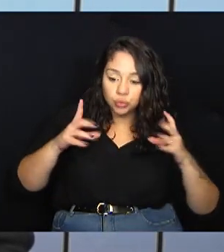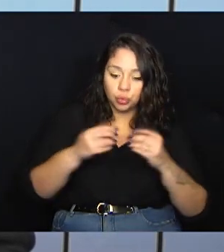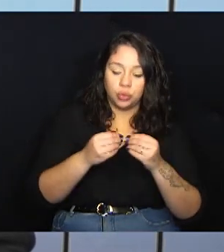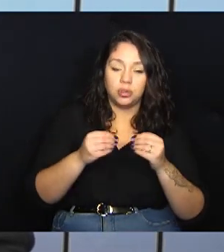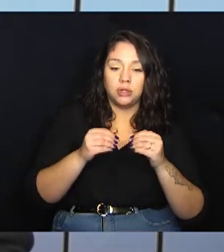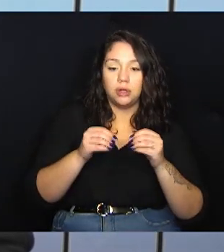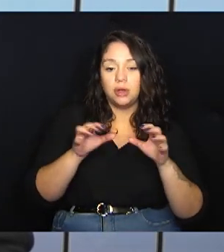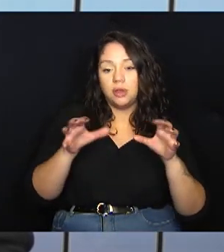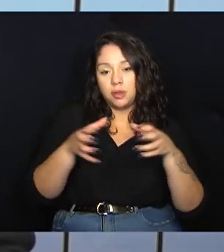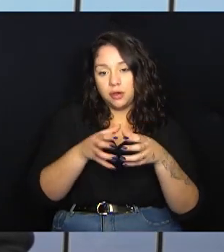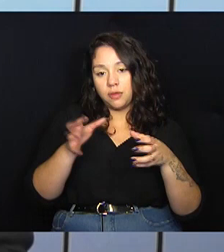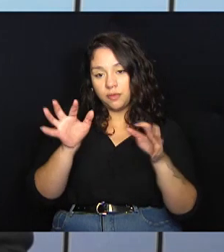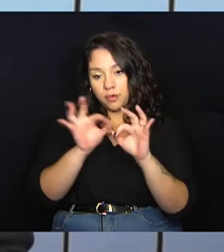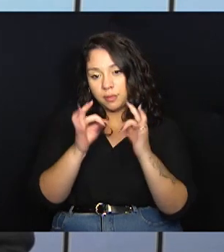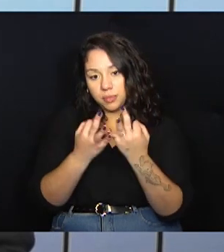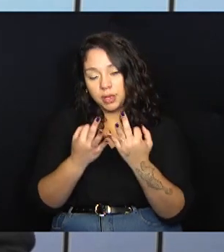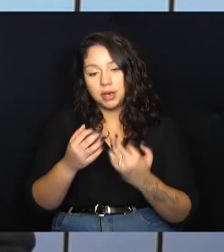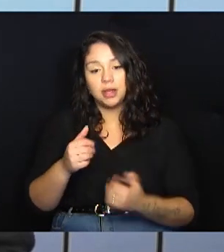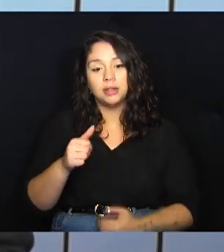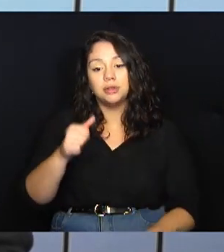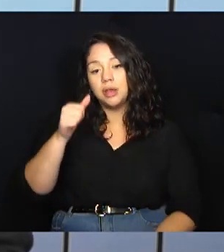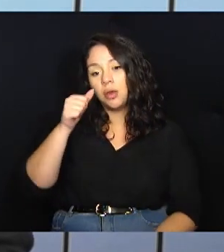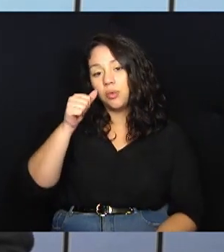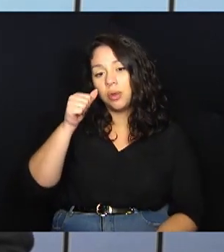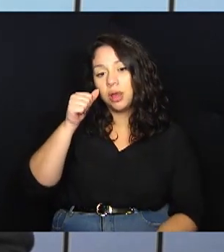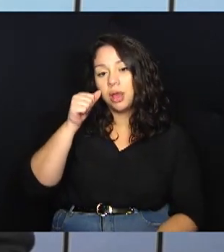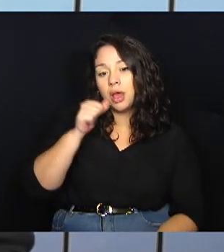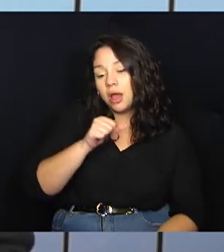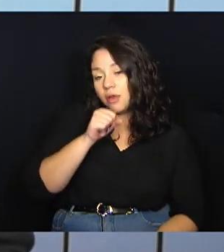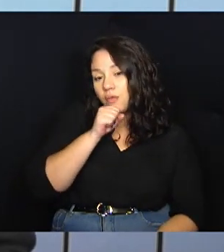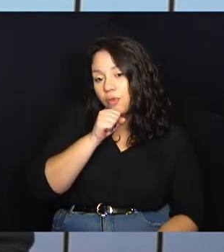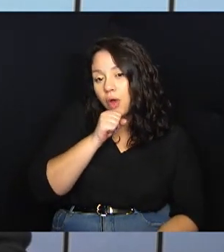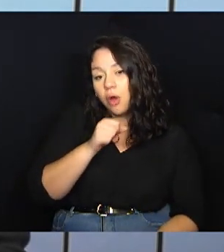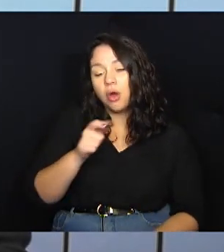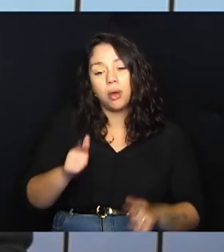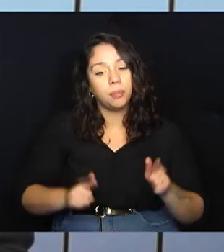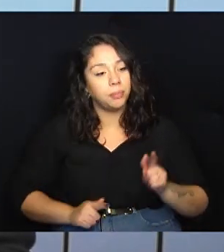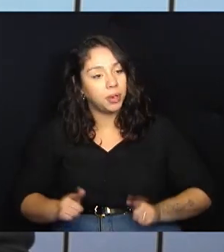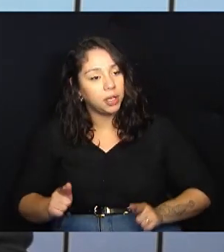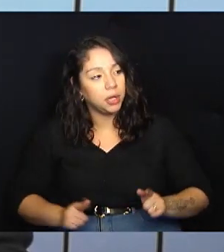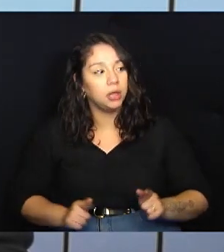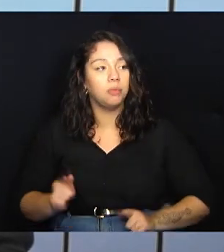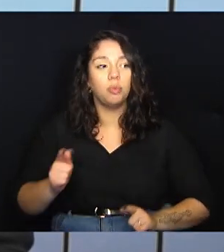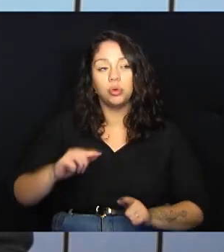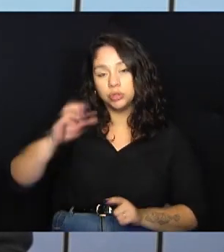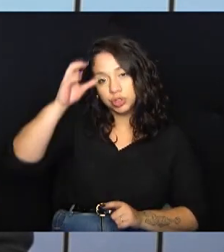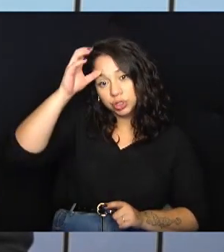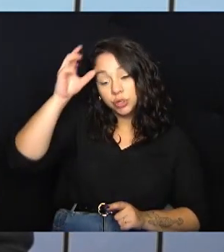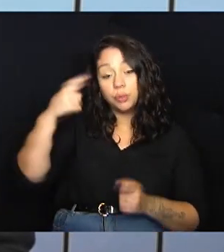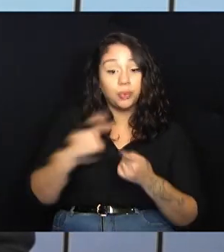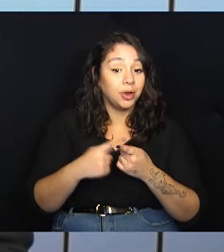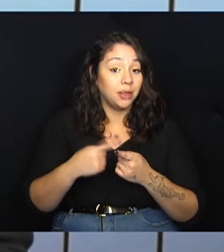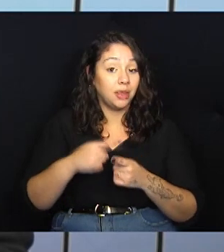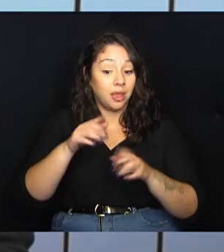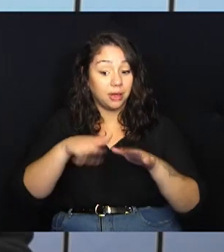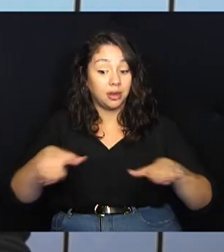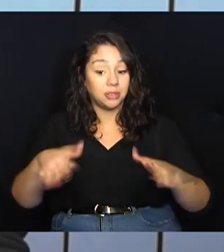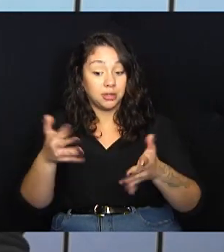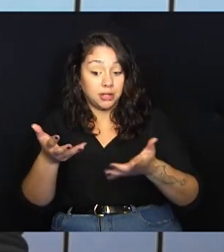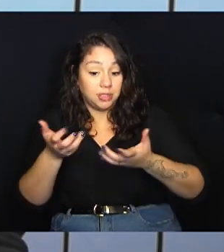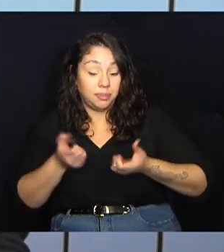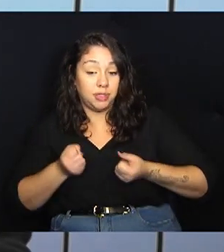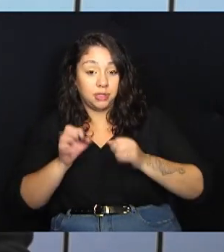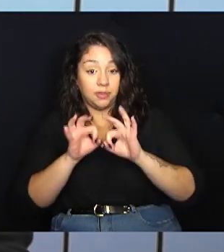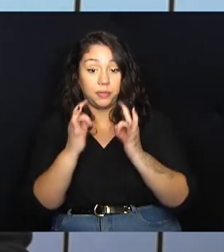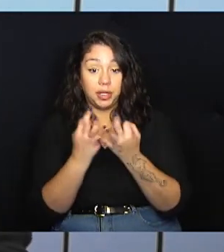família acolhedora, os tios daquela família, os primos, porque a criança é recebida na família. E se houver um